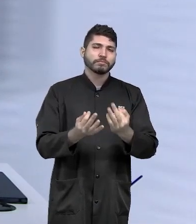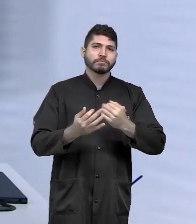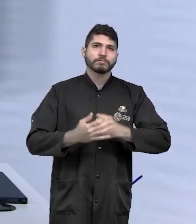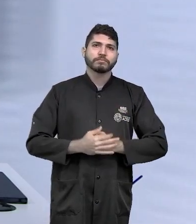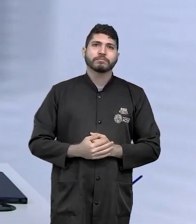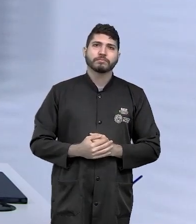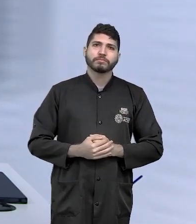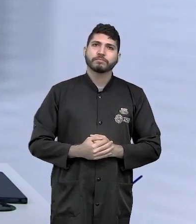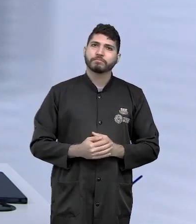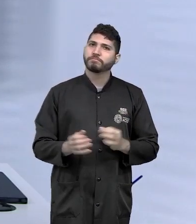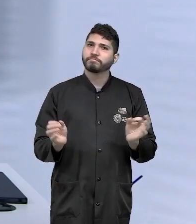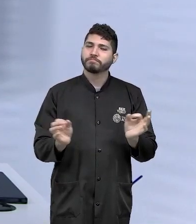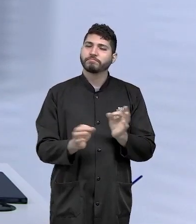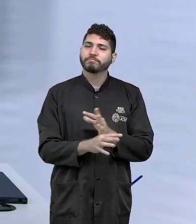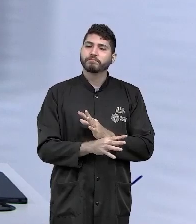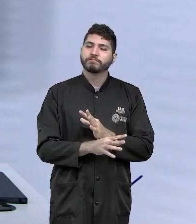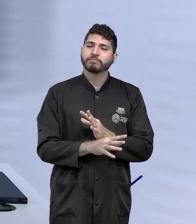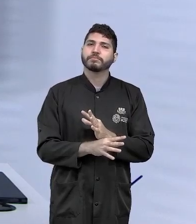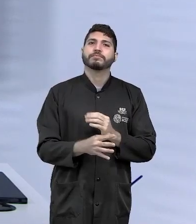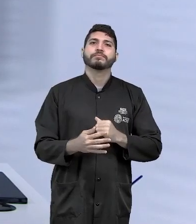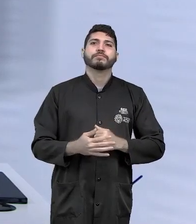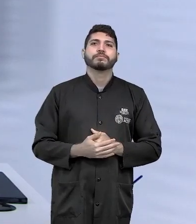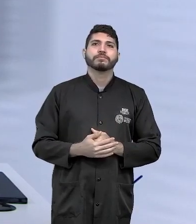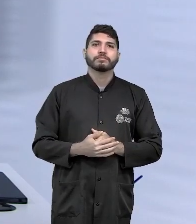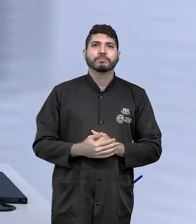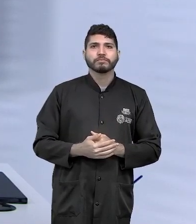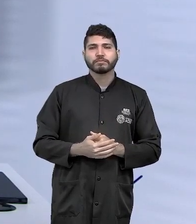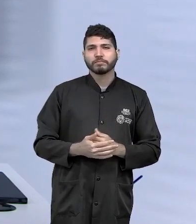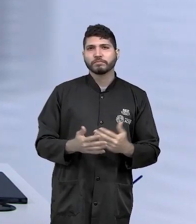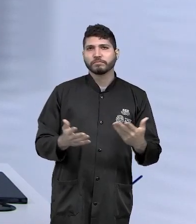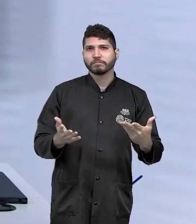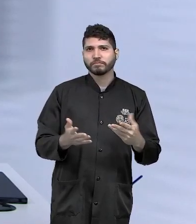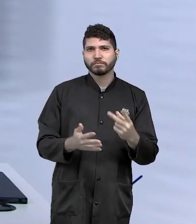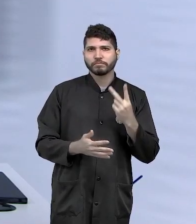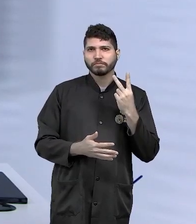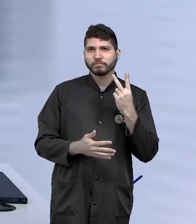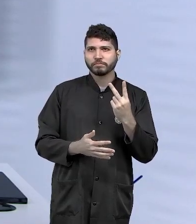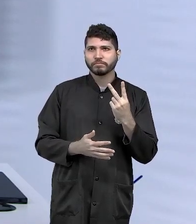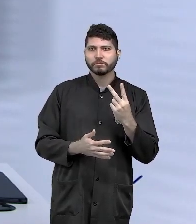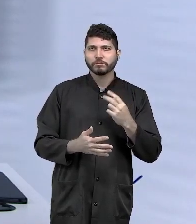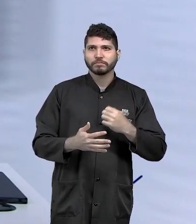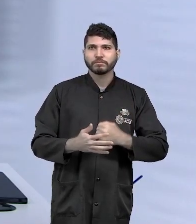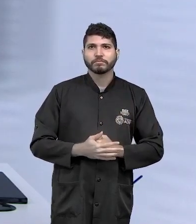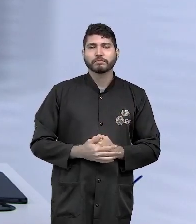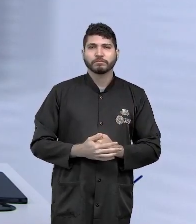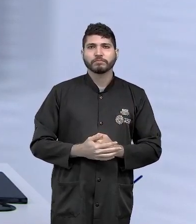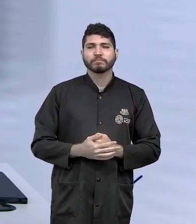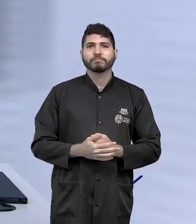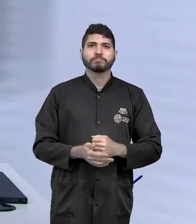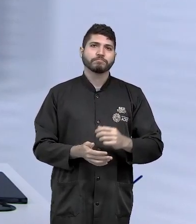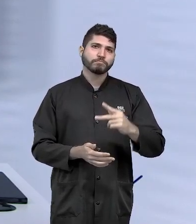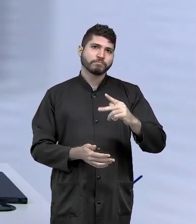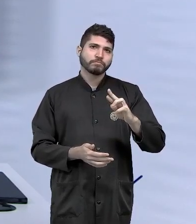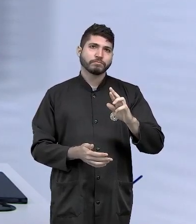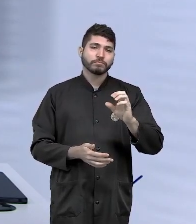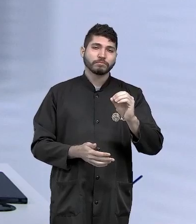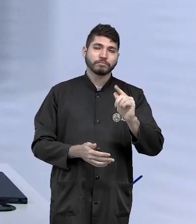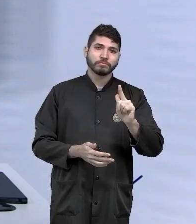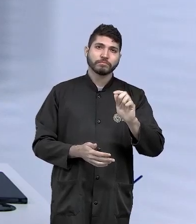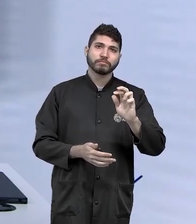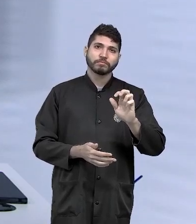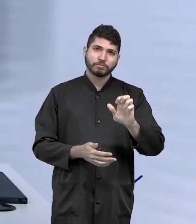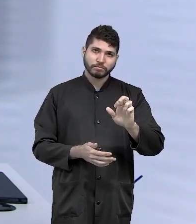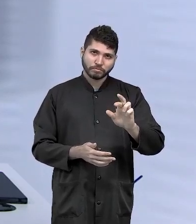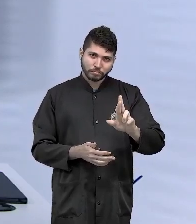Pronto. Terminada a questão, a gente encerrou agora com 2 questões de progressão geométrica, né? Envolvendo conceitos básicos